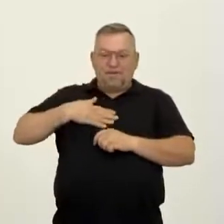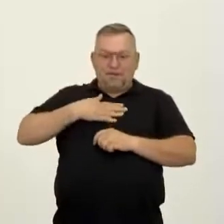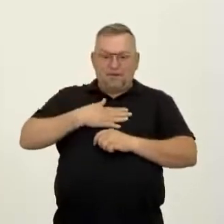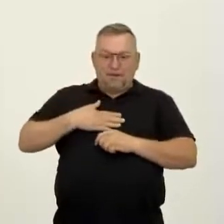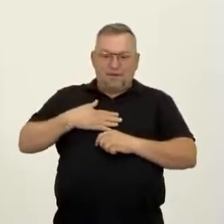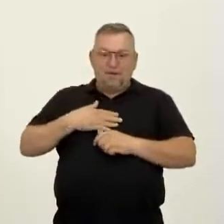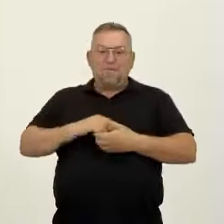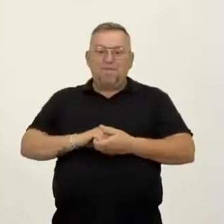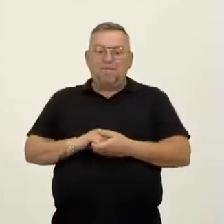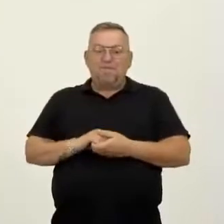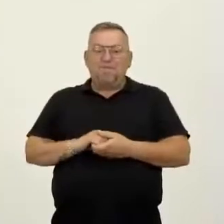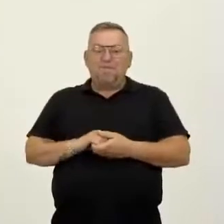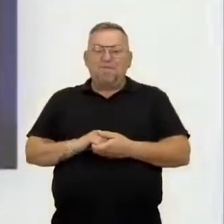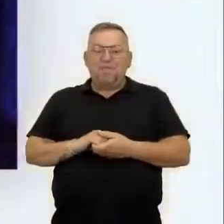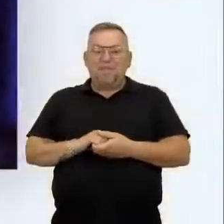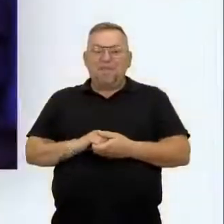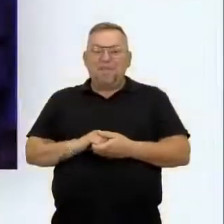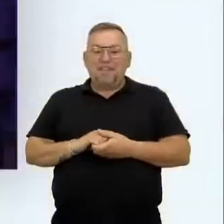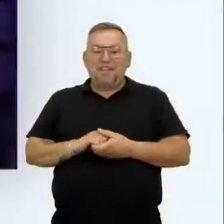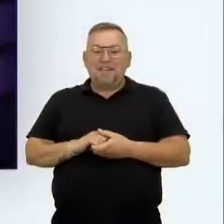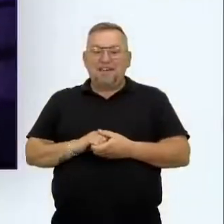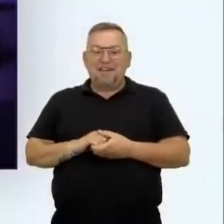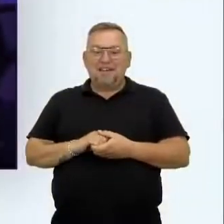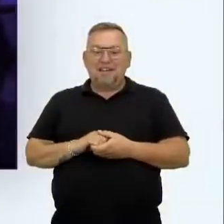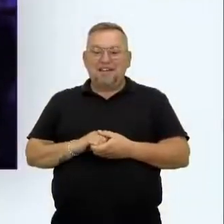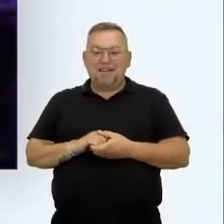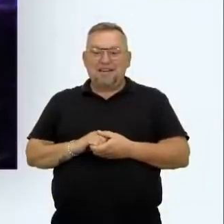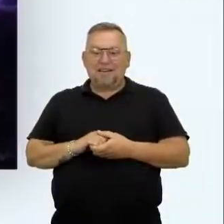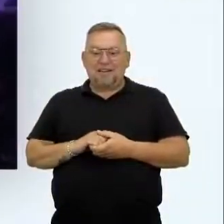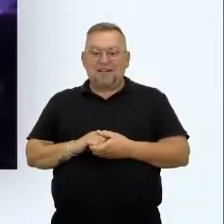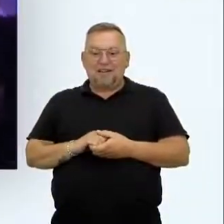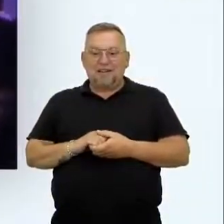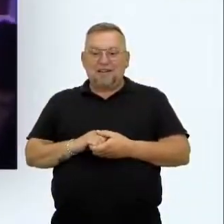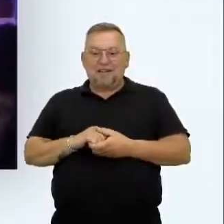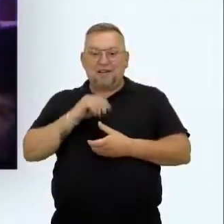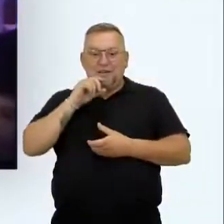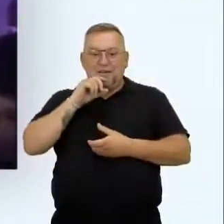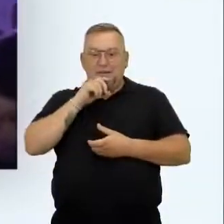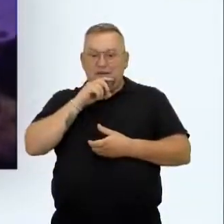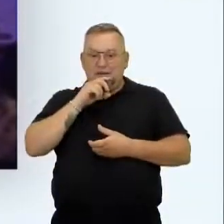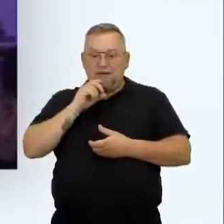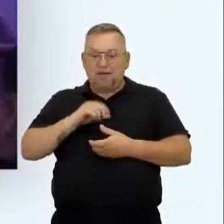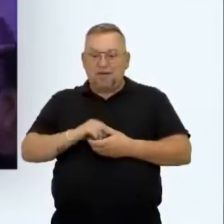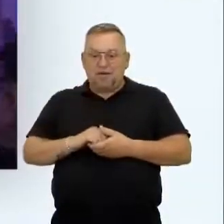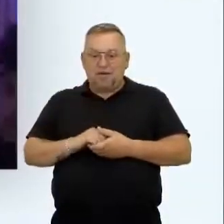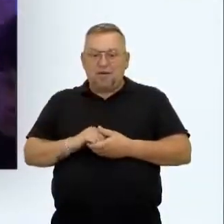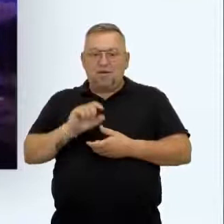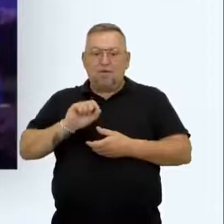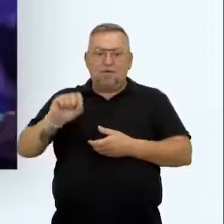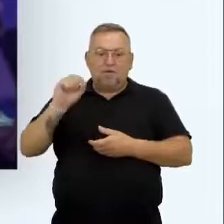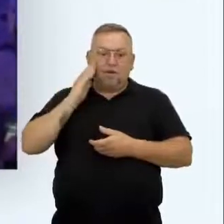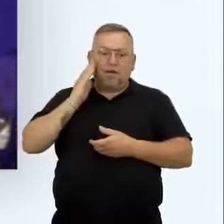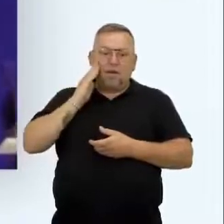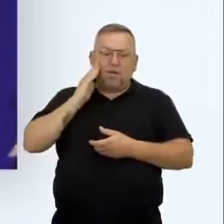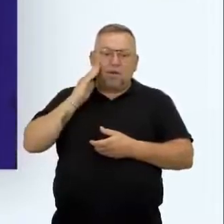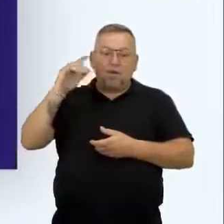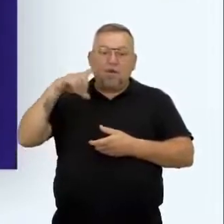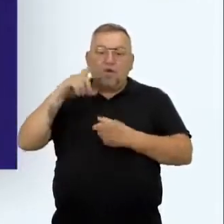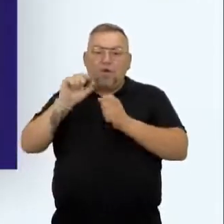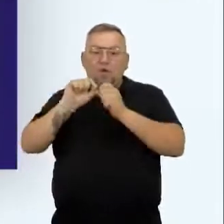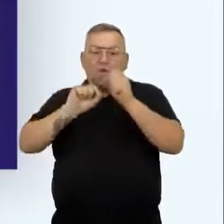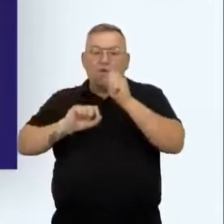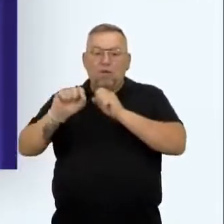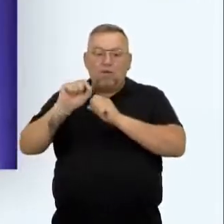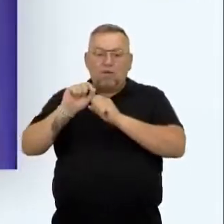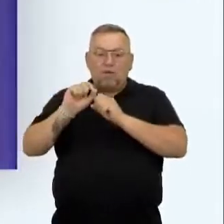não. Oi. Oi. O que você está fazendo? Eu? Estou construindo um